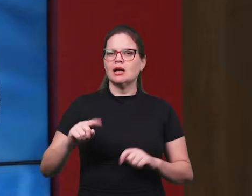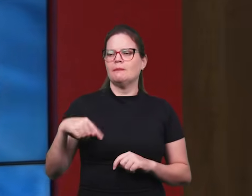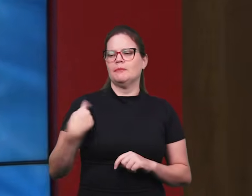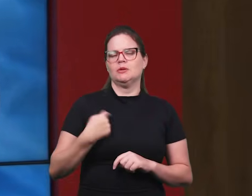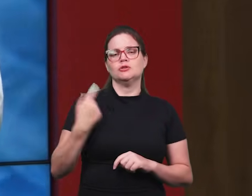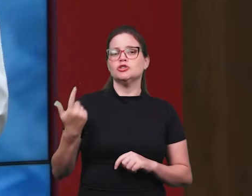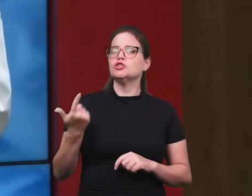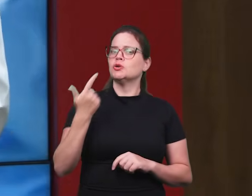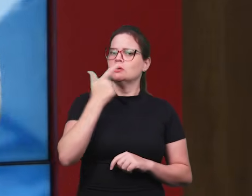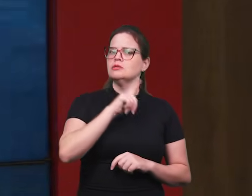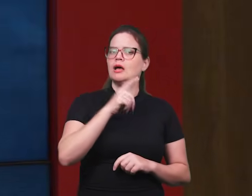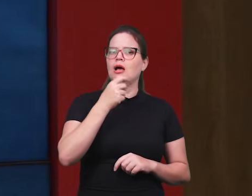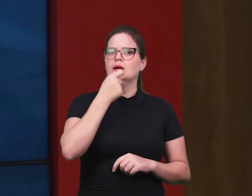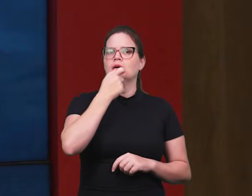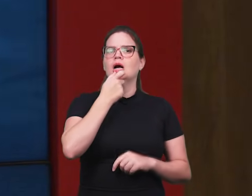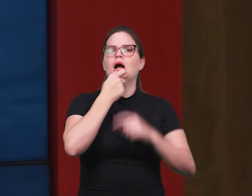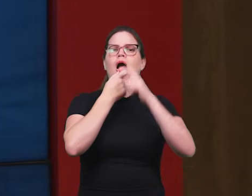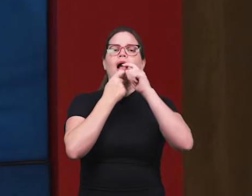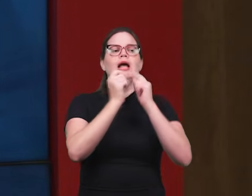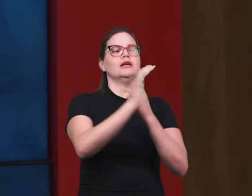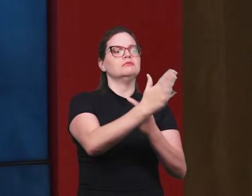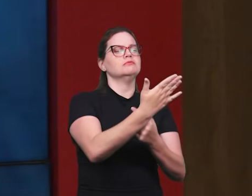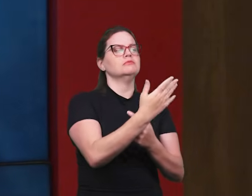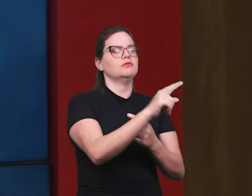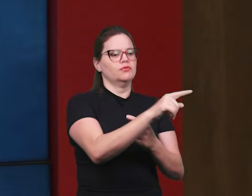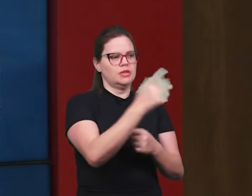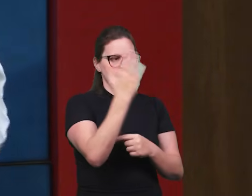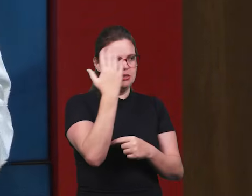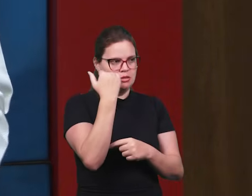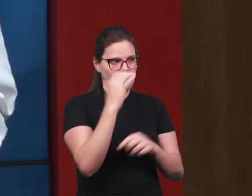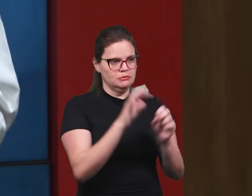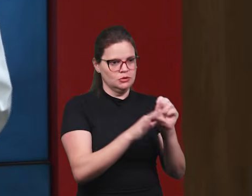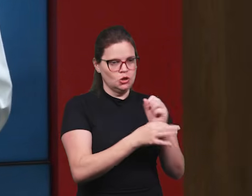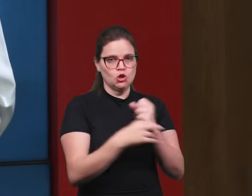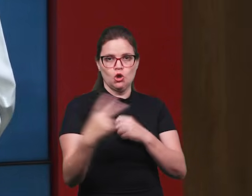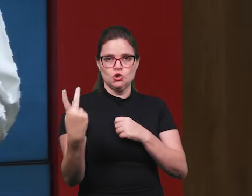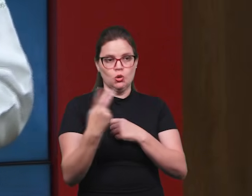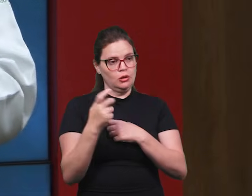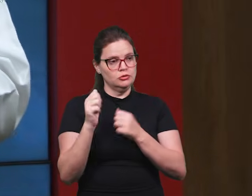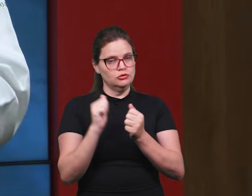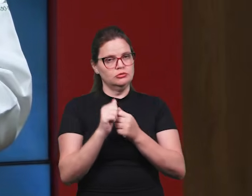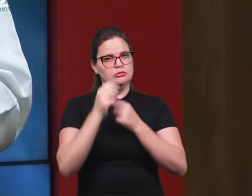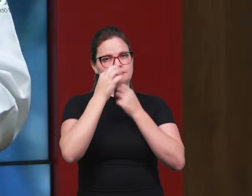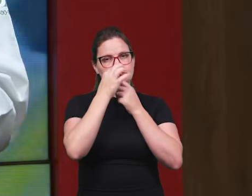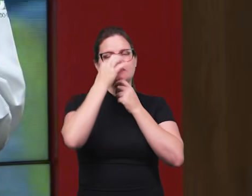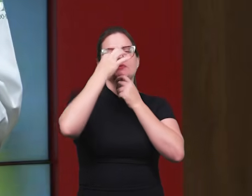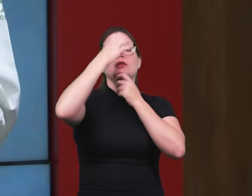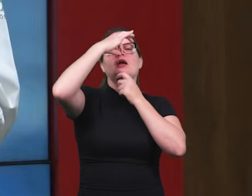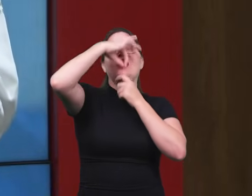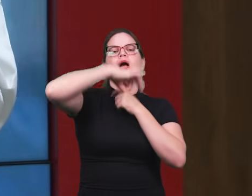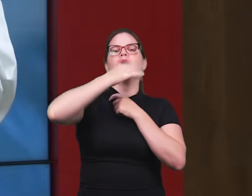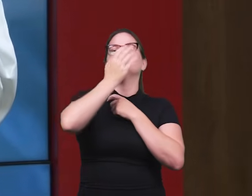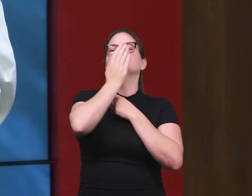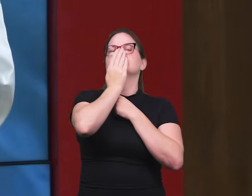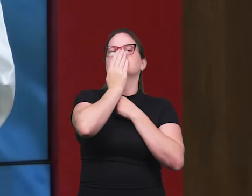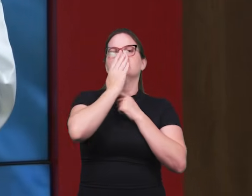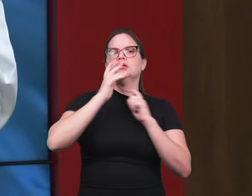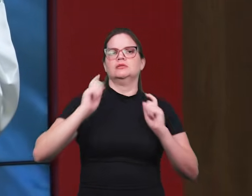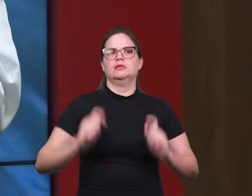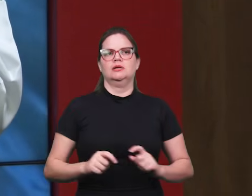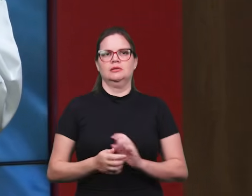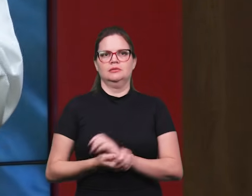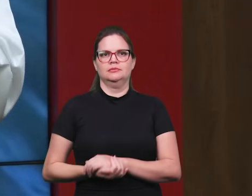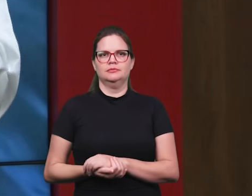aérea difícil. Então, normalmente, a gente chama um colega que tem segurança para fazer em 2, para a gente fazer essa anestesia. Então, é